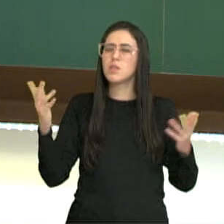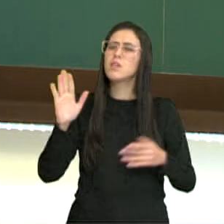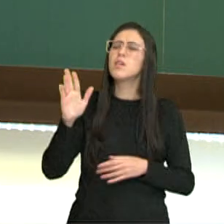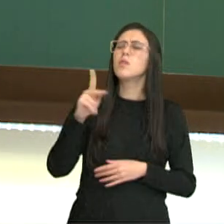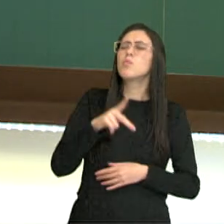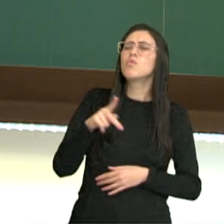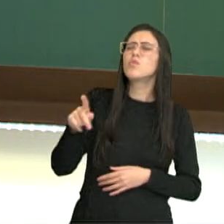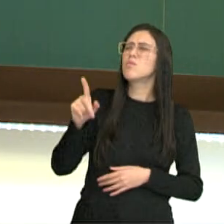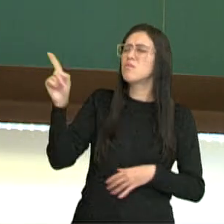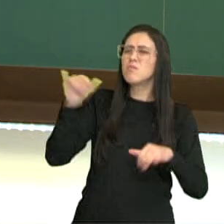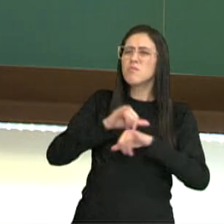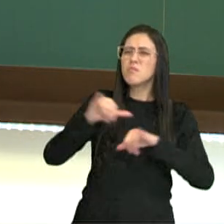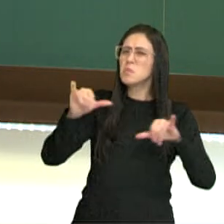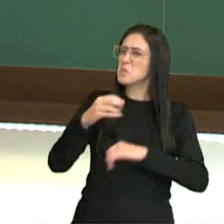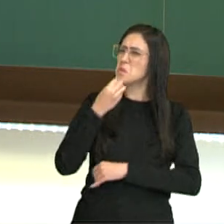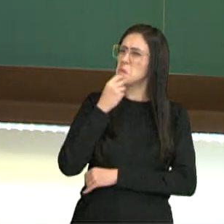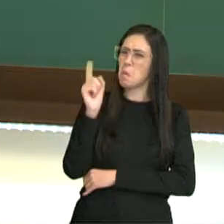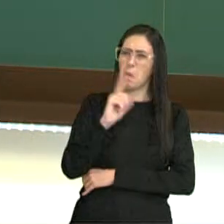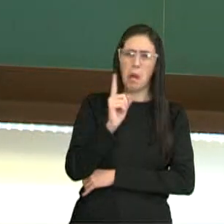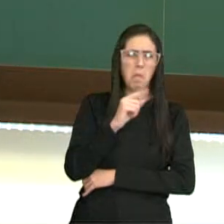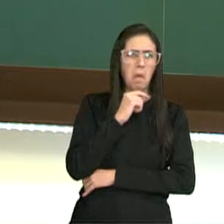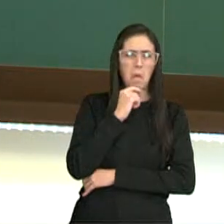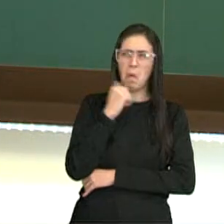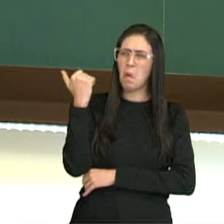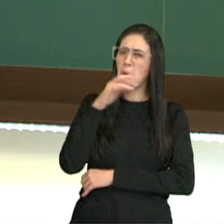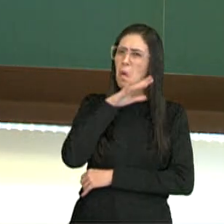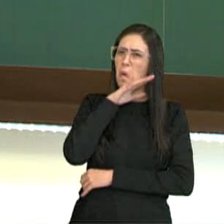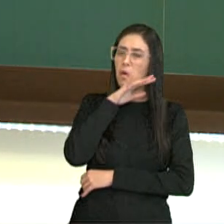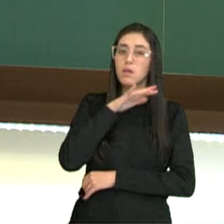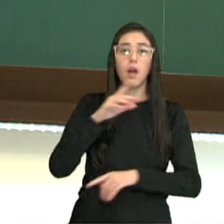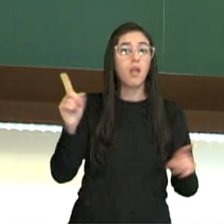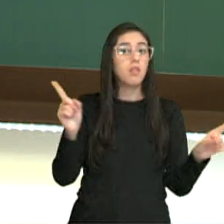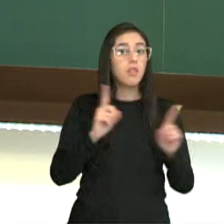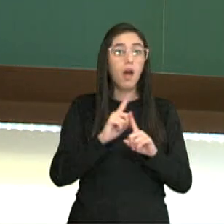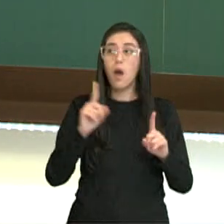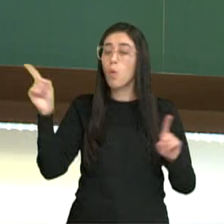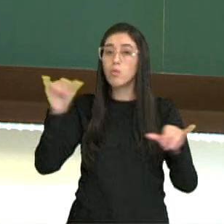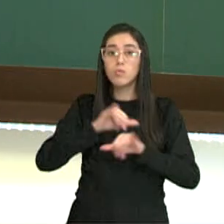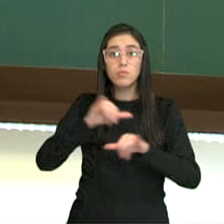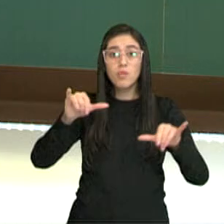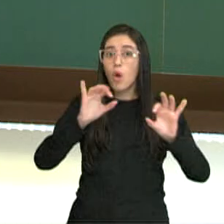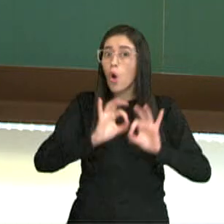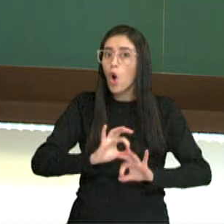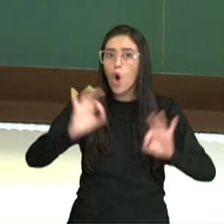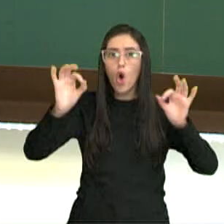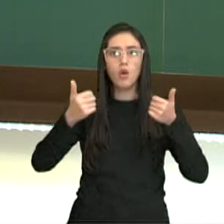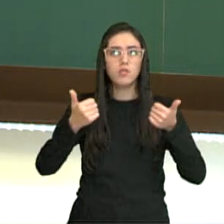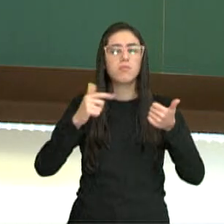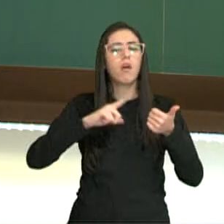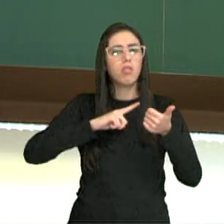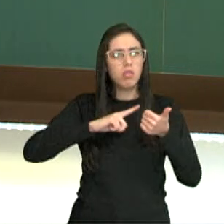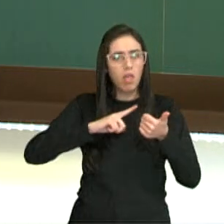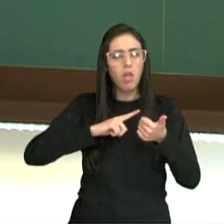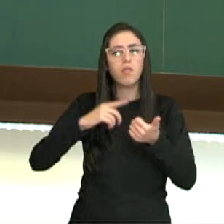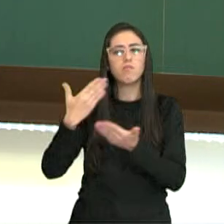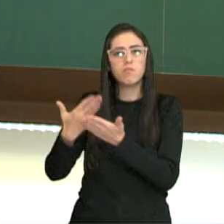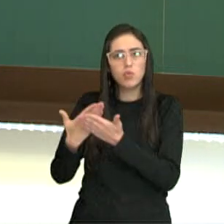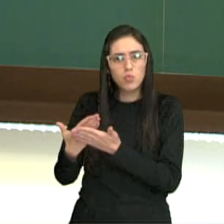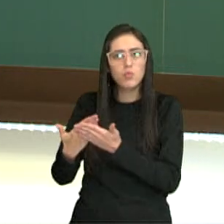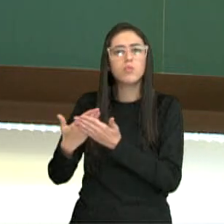mas então a notícia não é tão boa assim. Não, a notícia é ótima. Está tudo se organizando para